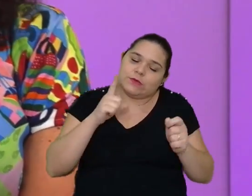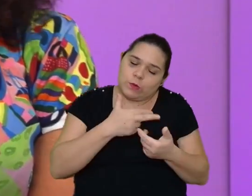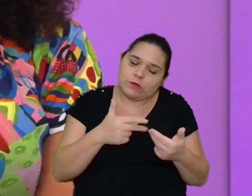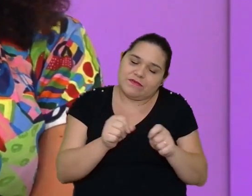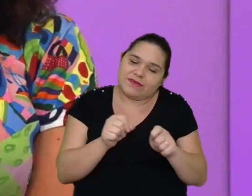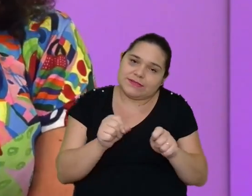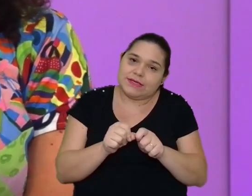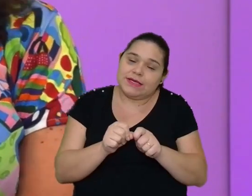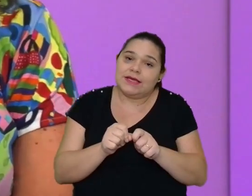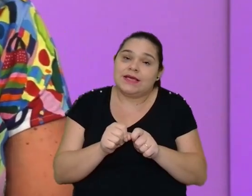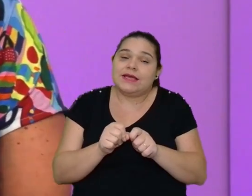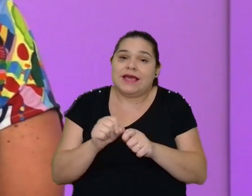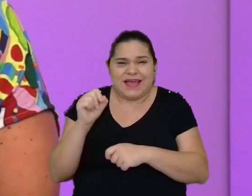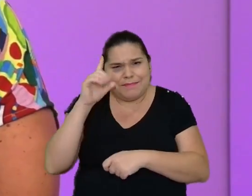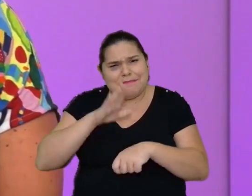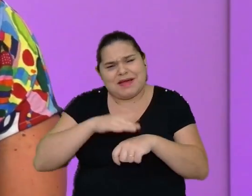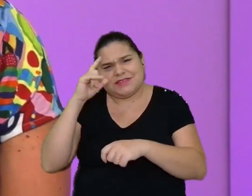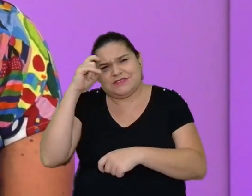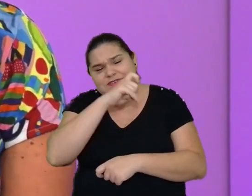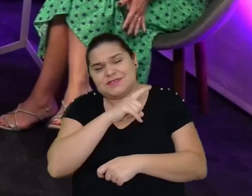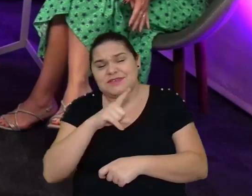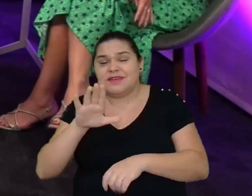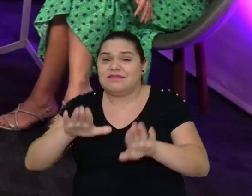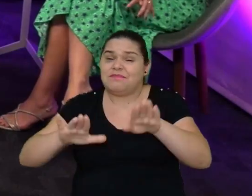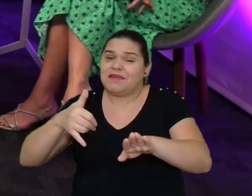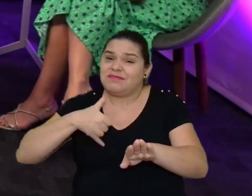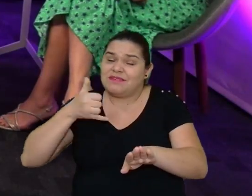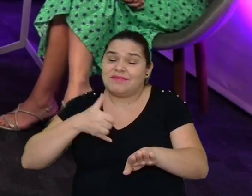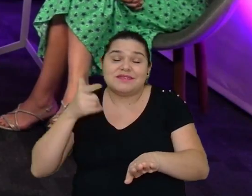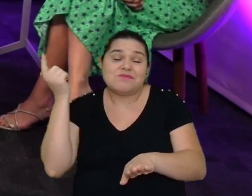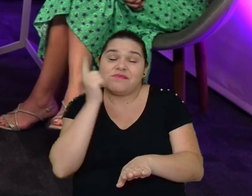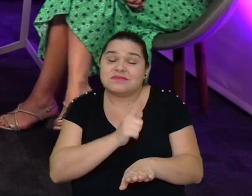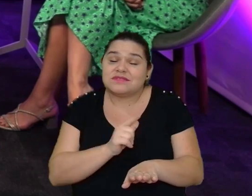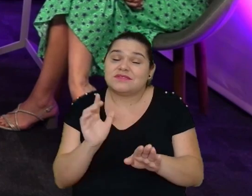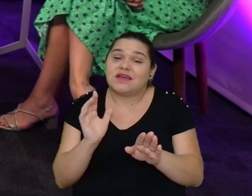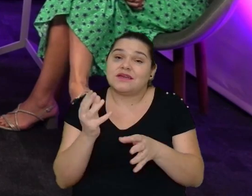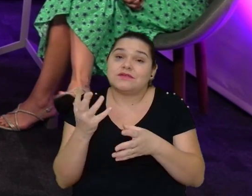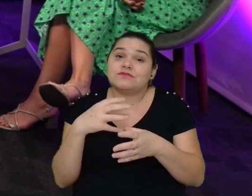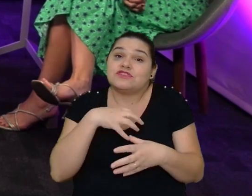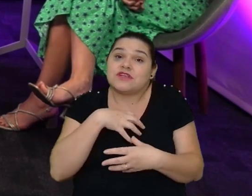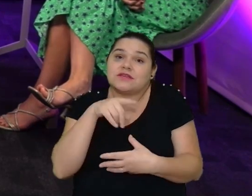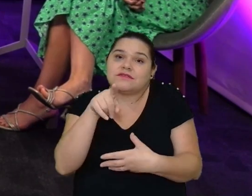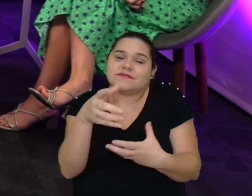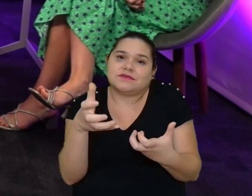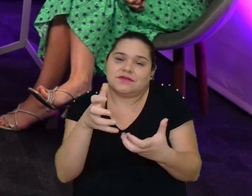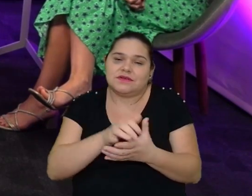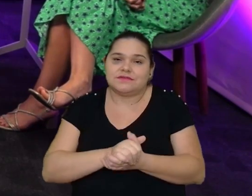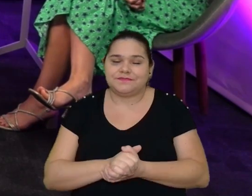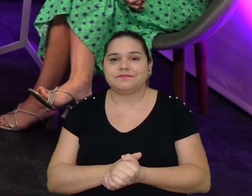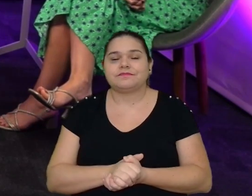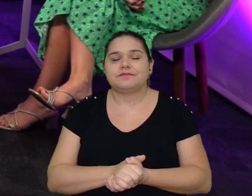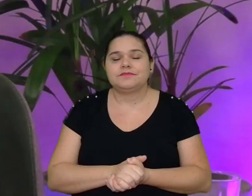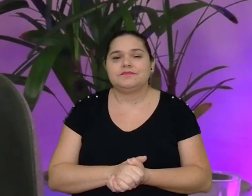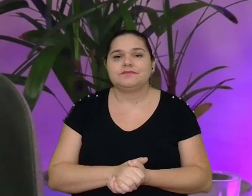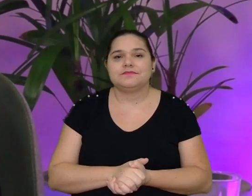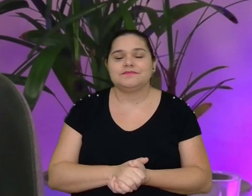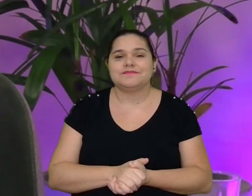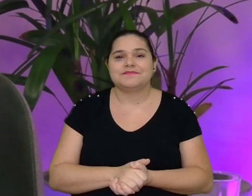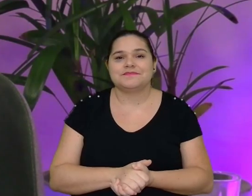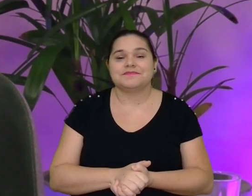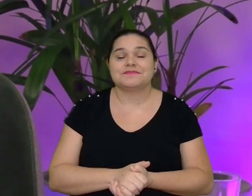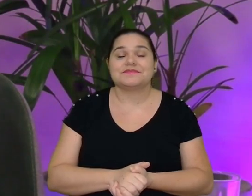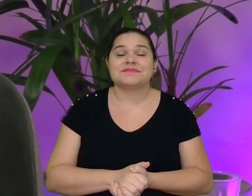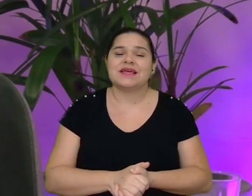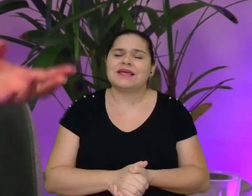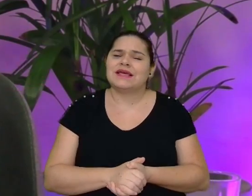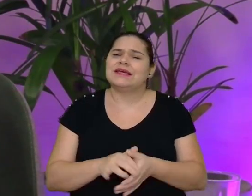não consegue na forma como você queria. Sim, muito bom. Quer complementar, Fábio? Não, achei que foi ótimo. Muito bom. Falando ainda um pouco dessa questão,